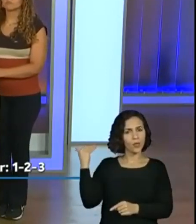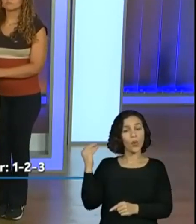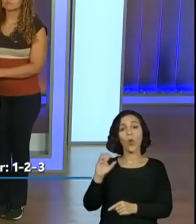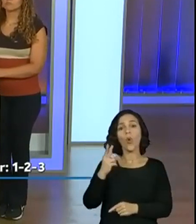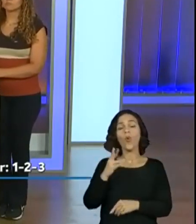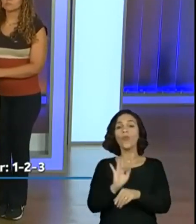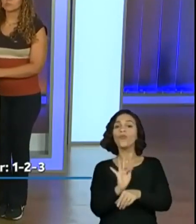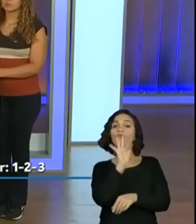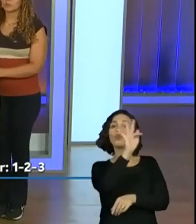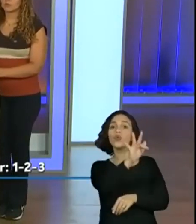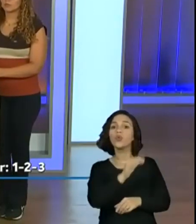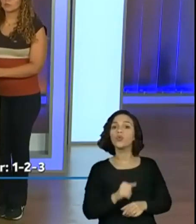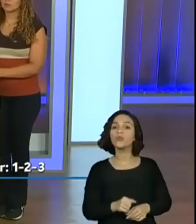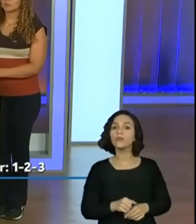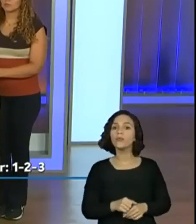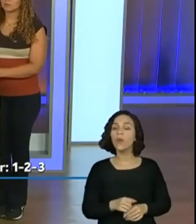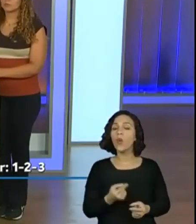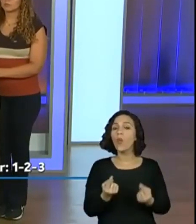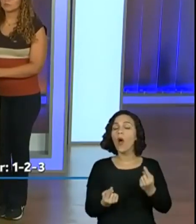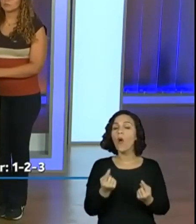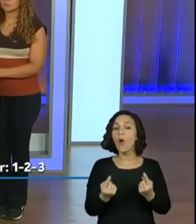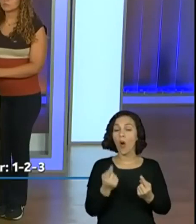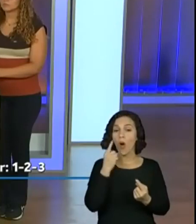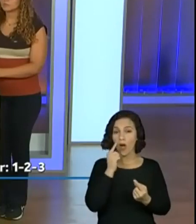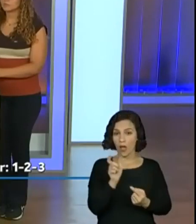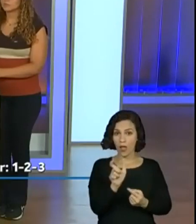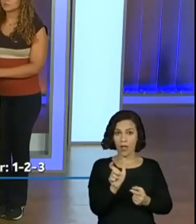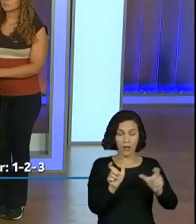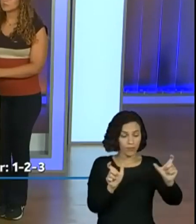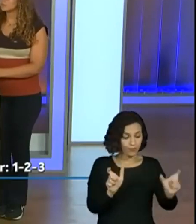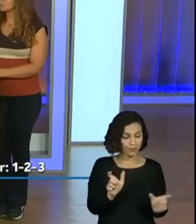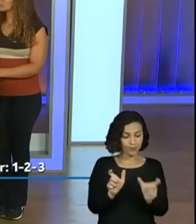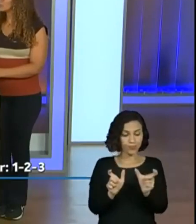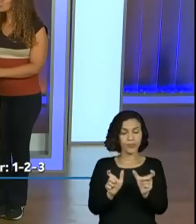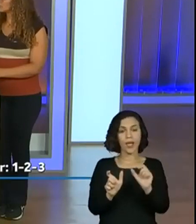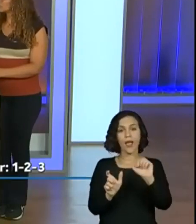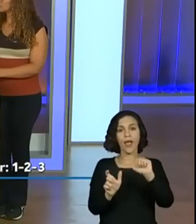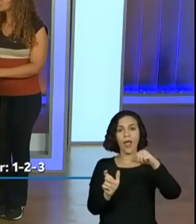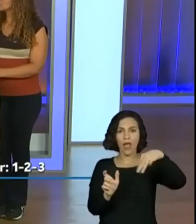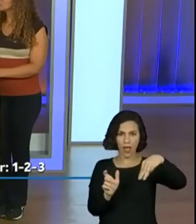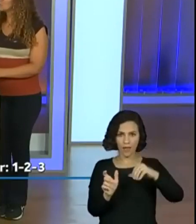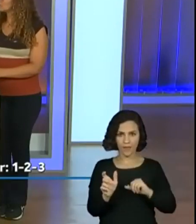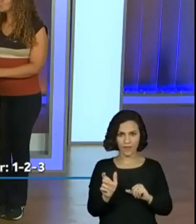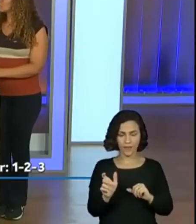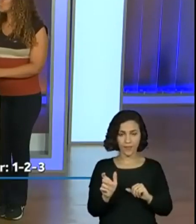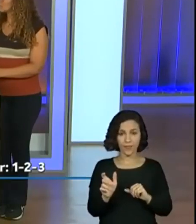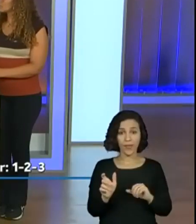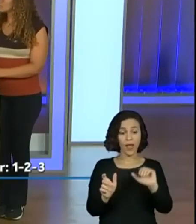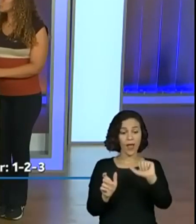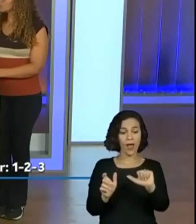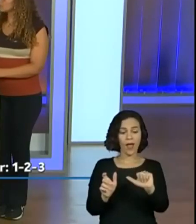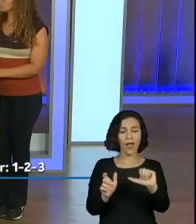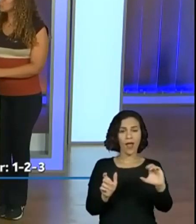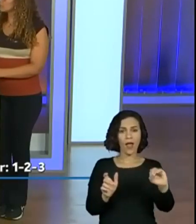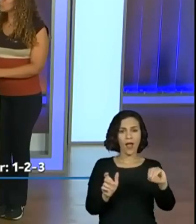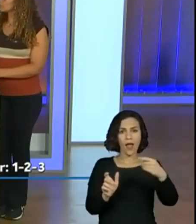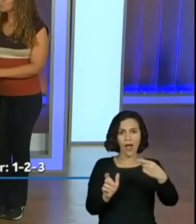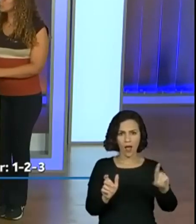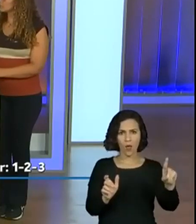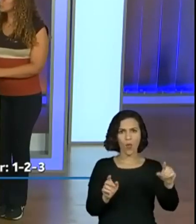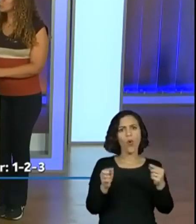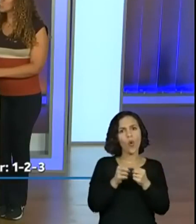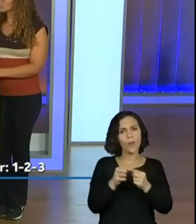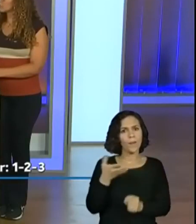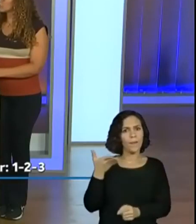passado ou no futuro? Coloquem aí para a gente no chat. E o an com o tiozinho? Eu uso no futuro ou eu uso